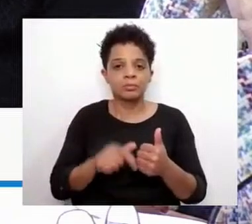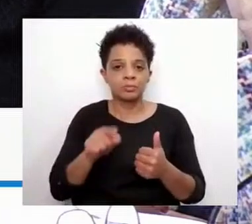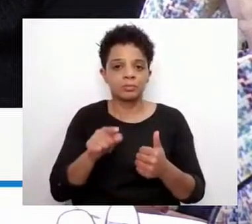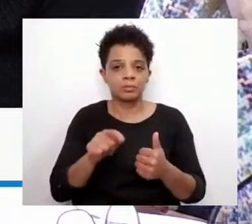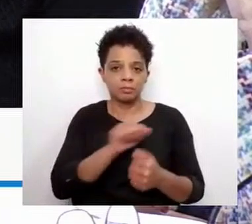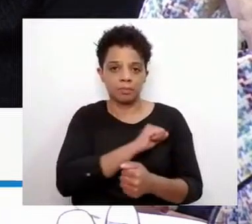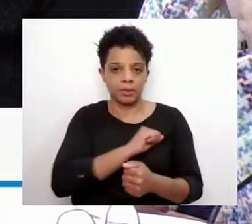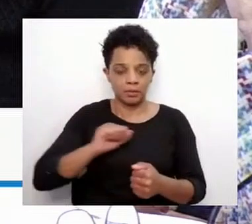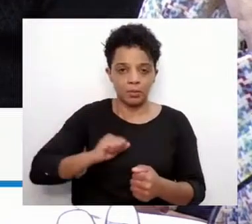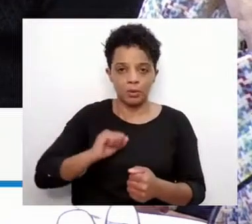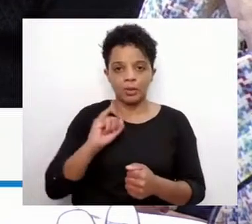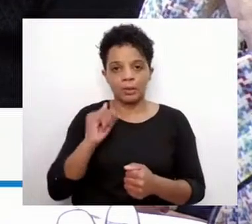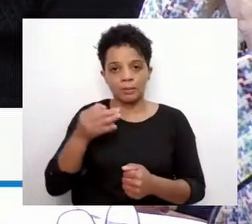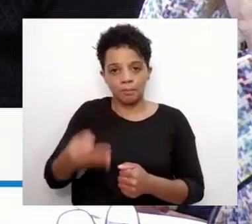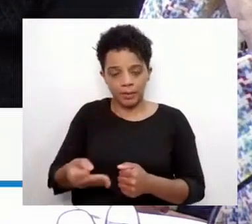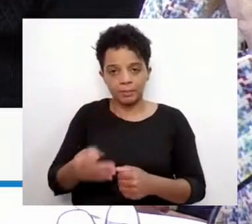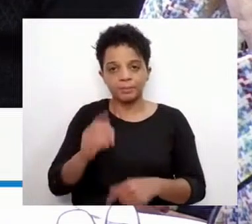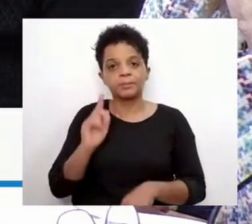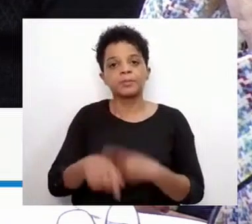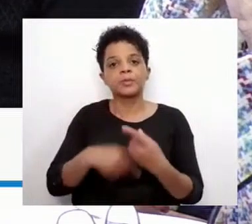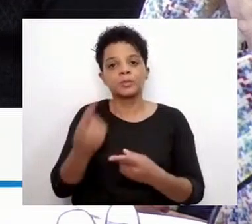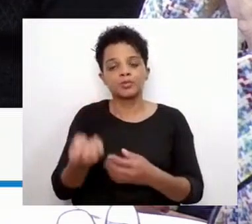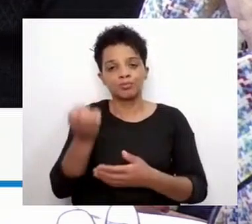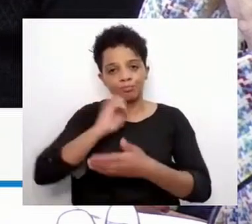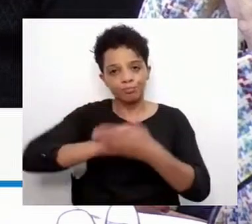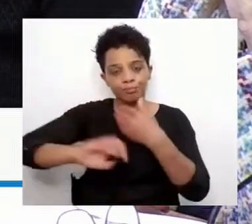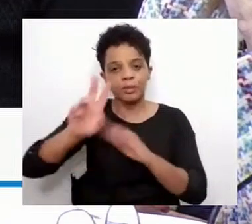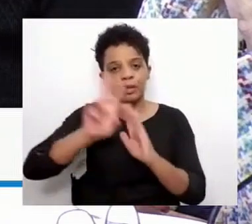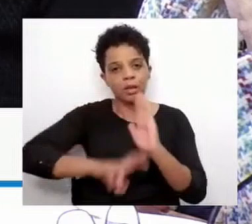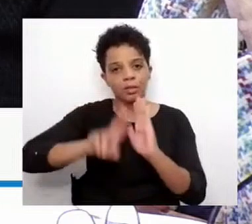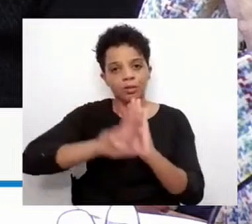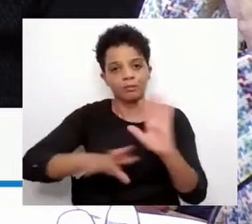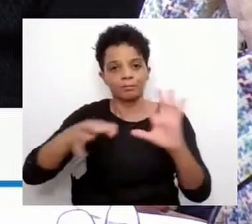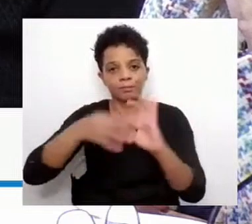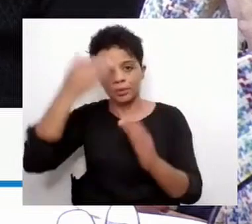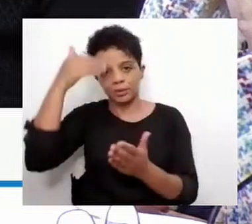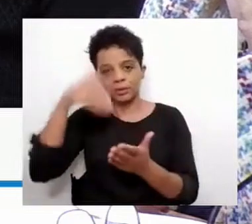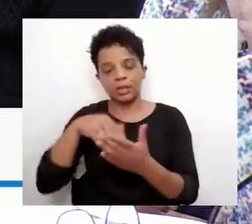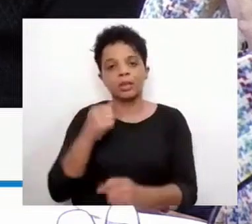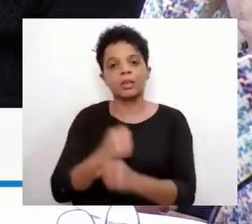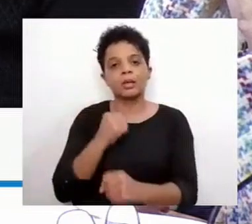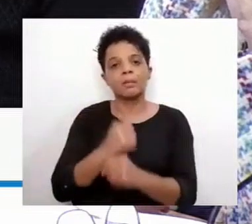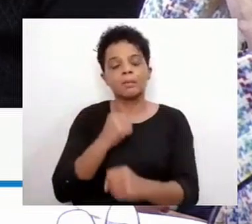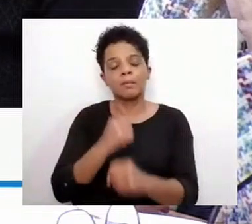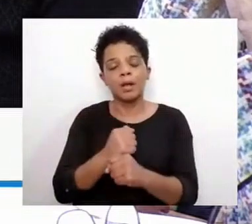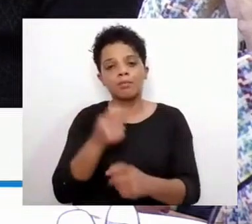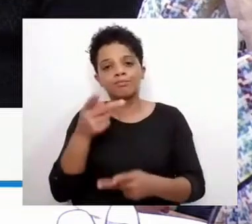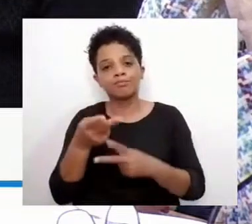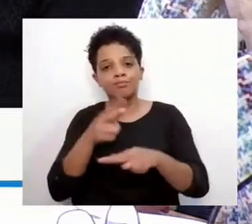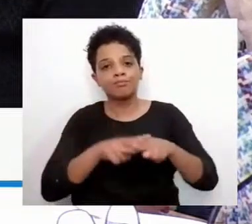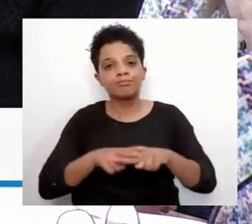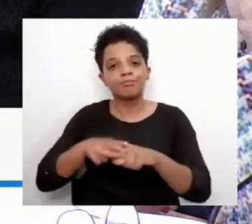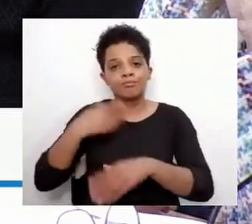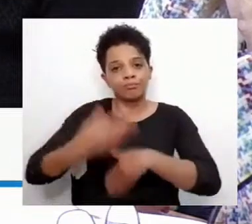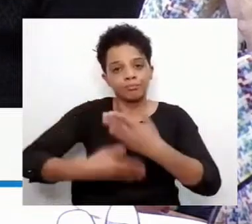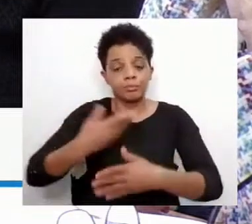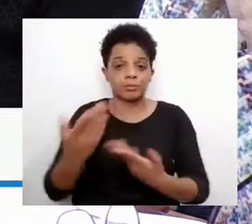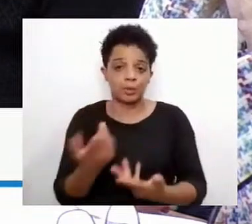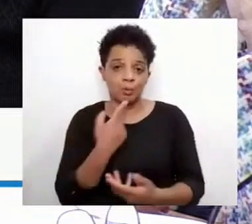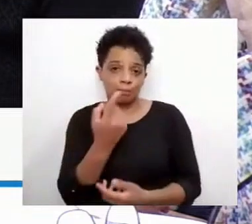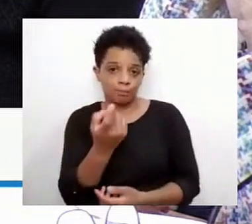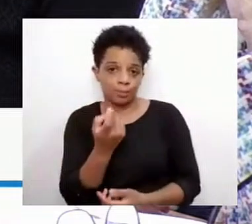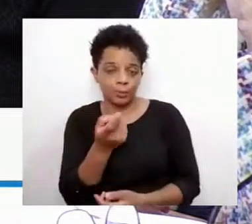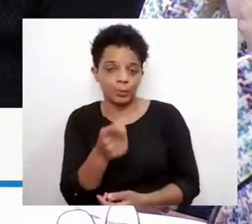IP após a submissão do relatório referente a resultados dos trabalhos de prospeção arqueológica. E por isso gostaria de